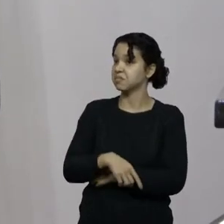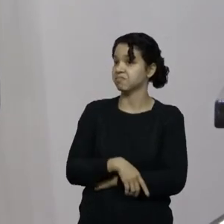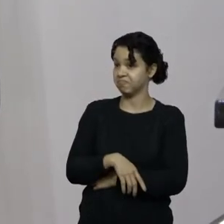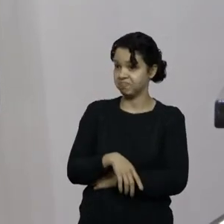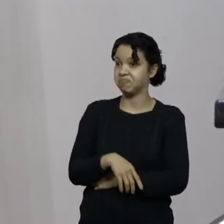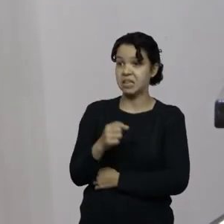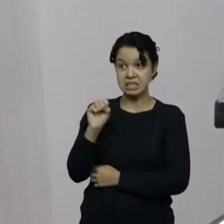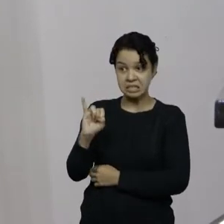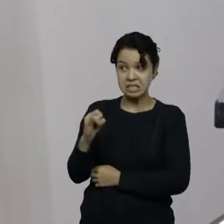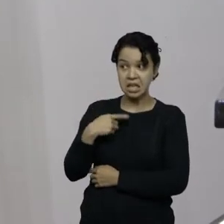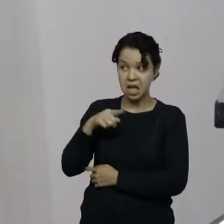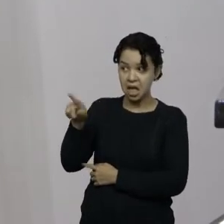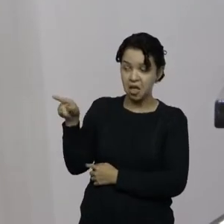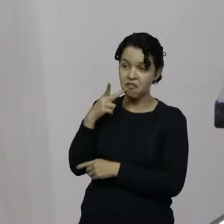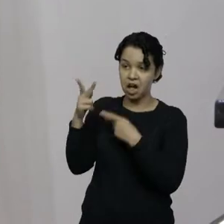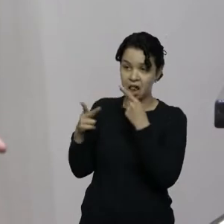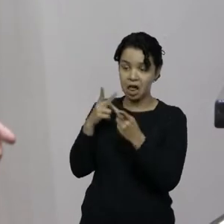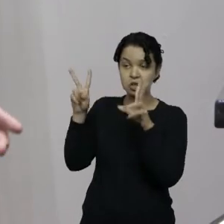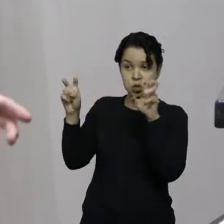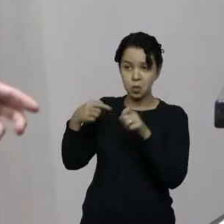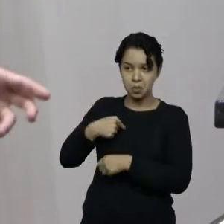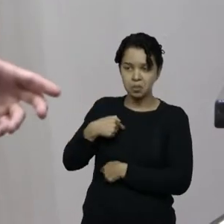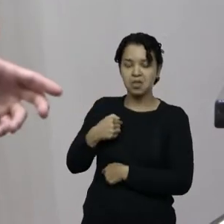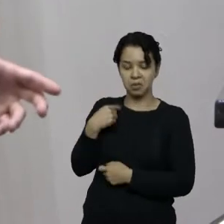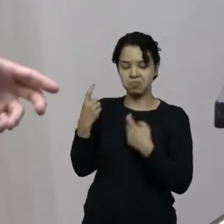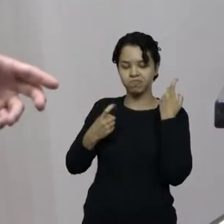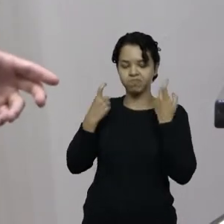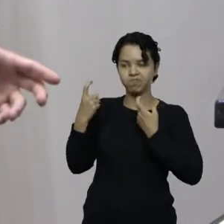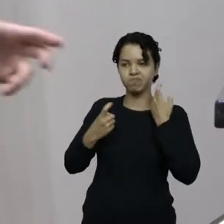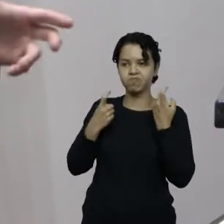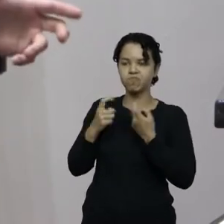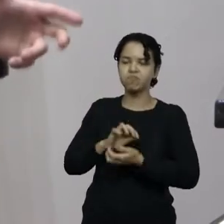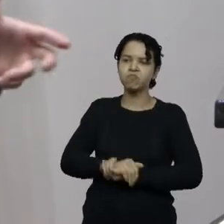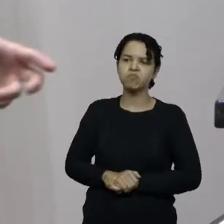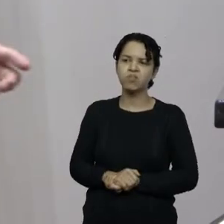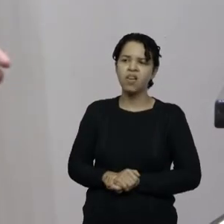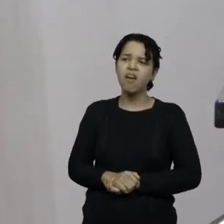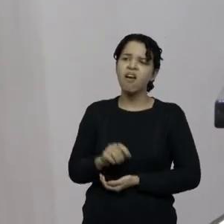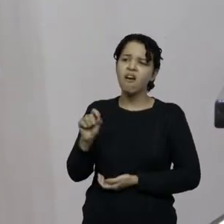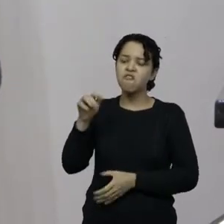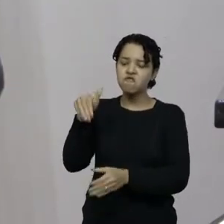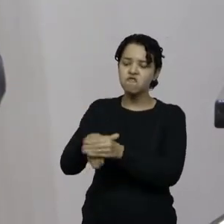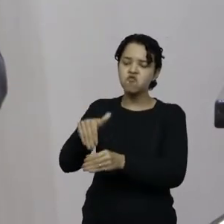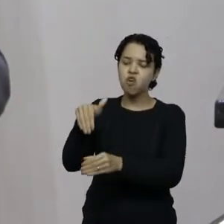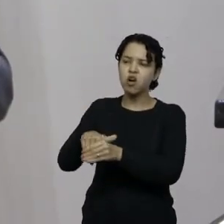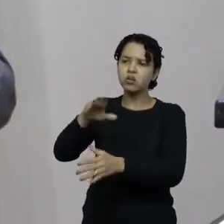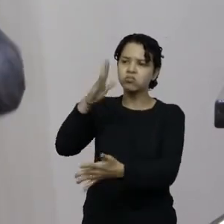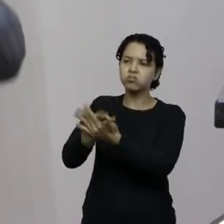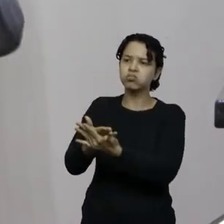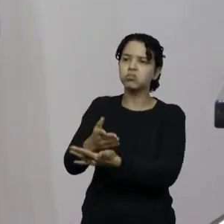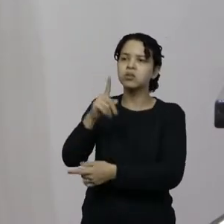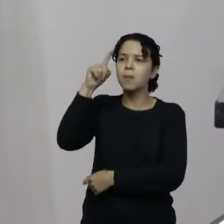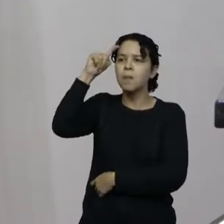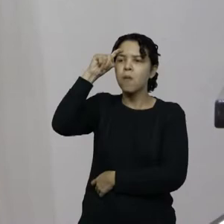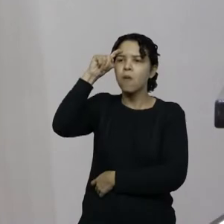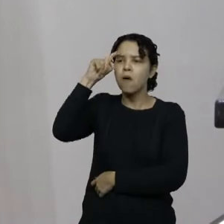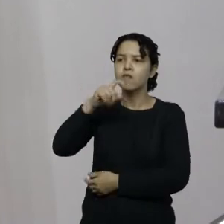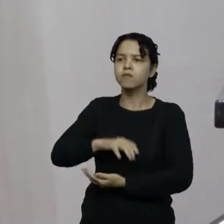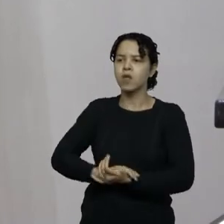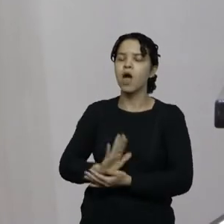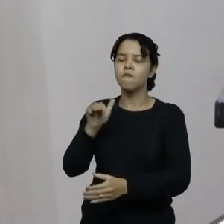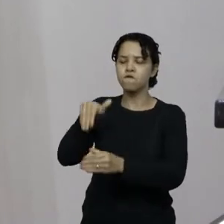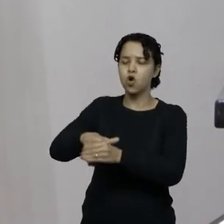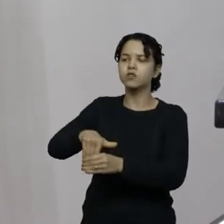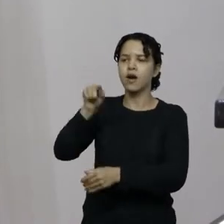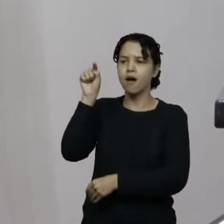preocupado e é isso me fez pensar de volta o convicção no Deputado Marcos Vieira não vou botar